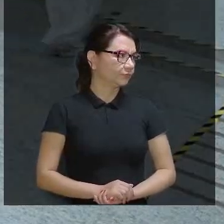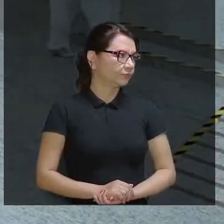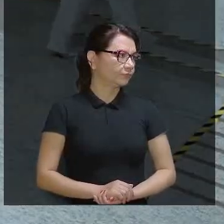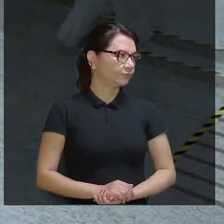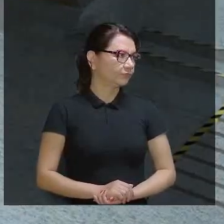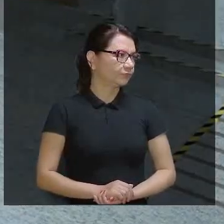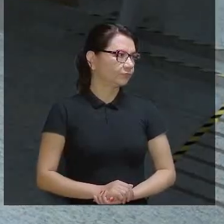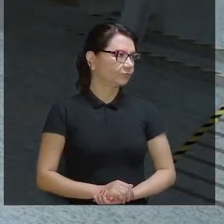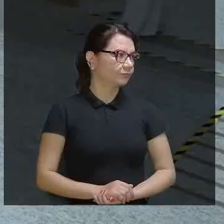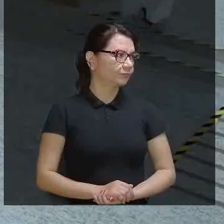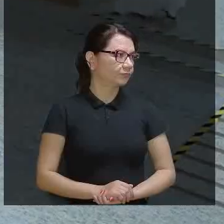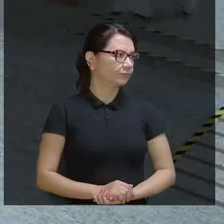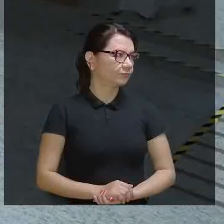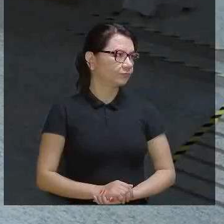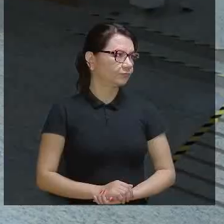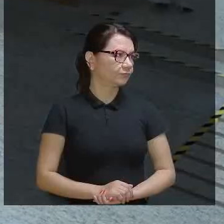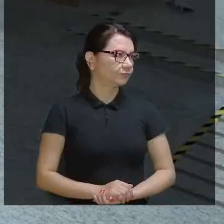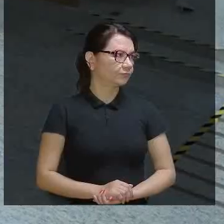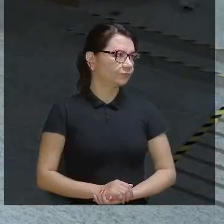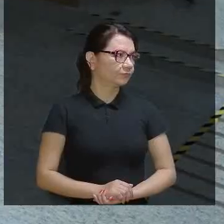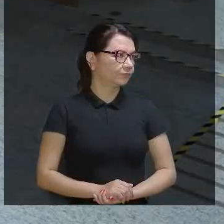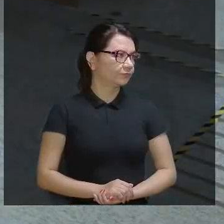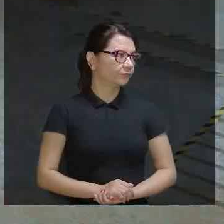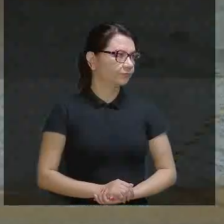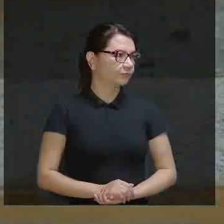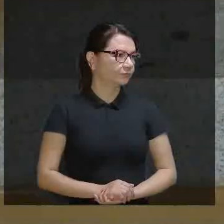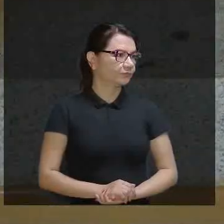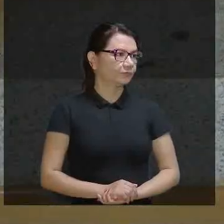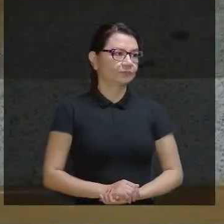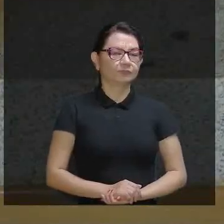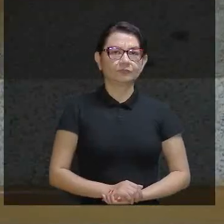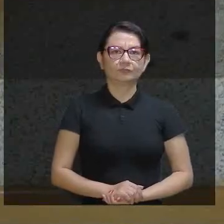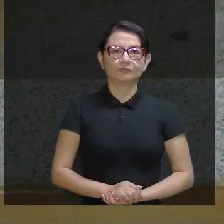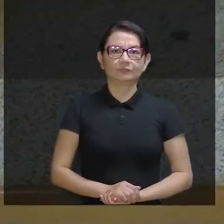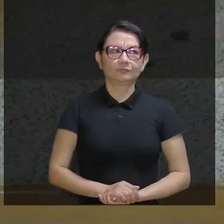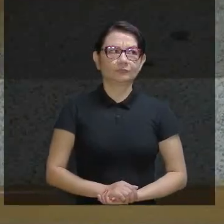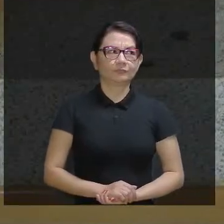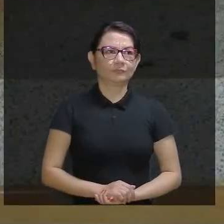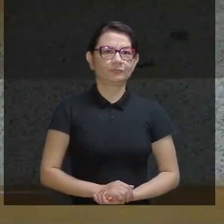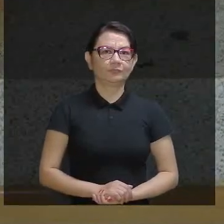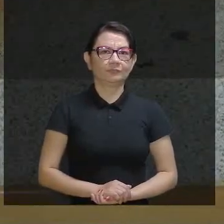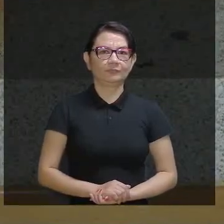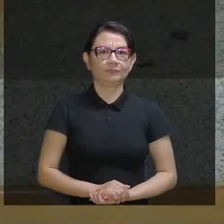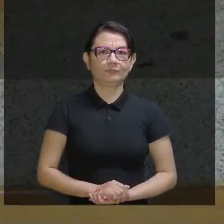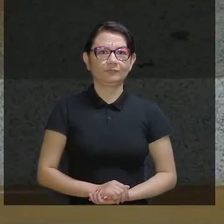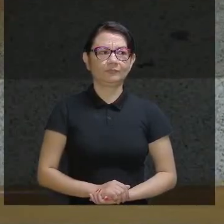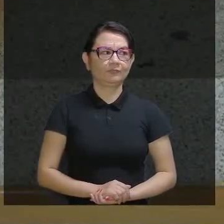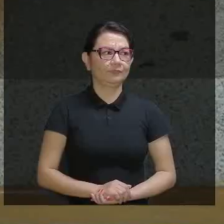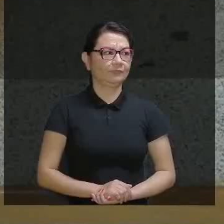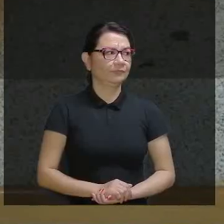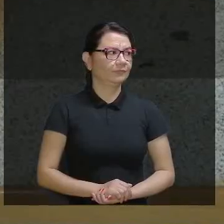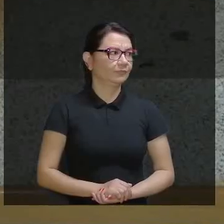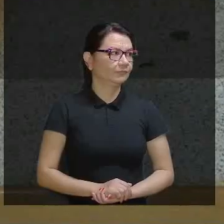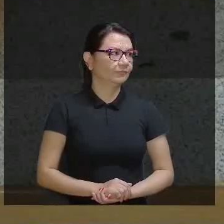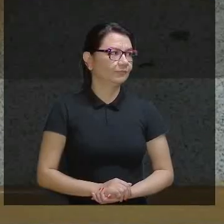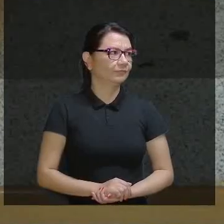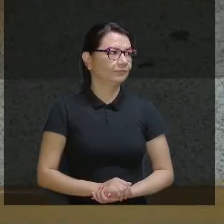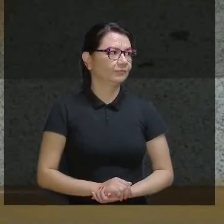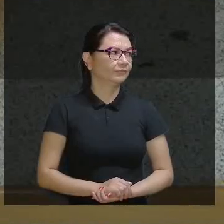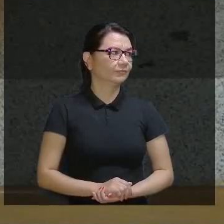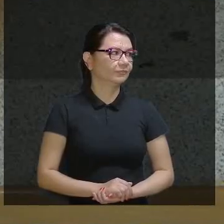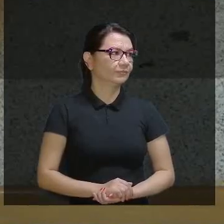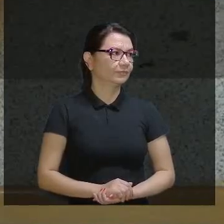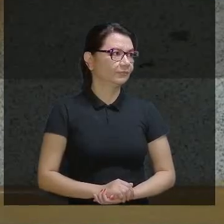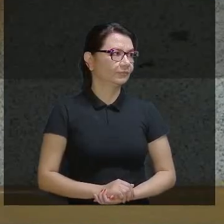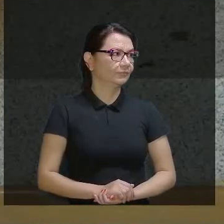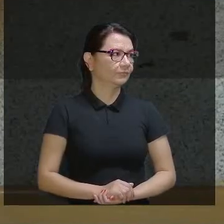A secretária jurídica Milene Lages entrega a medalha para o desembargador Carmo Antônio. O desembargador Carmo